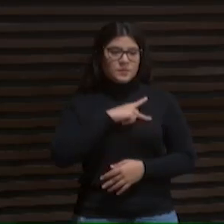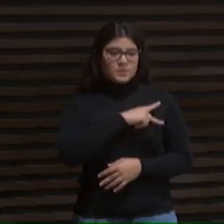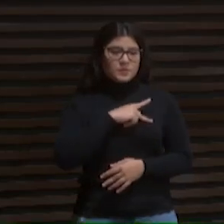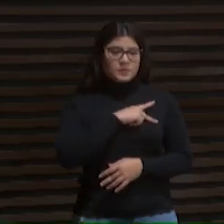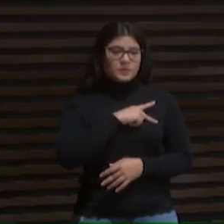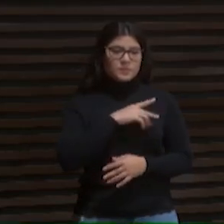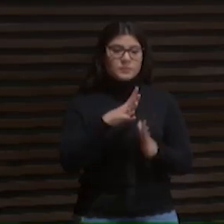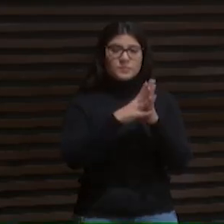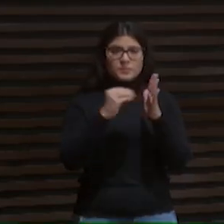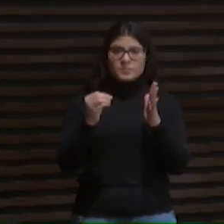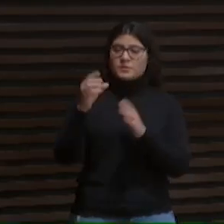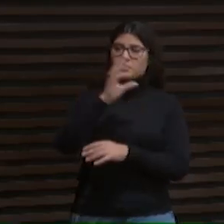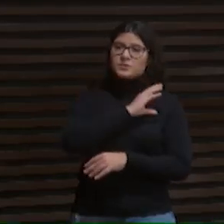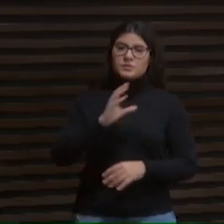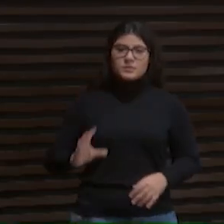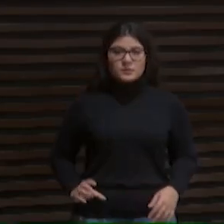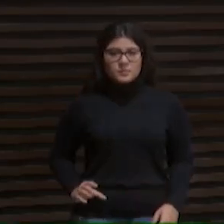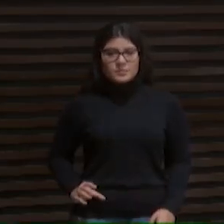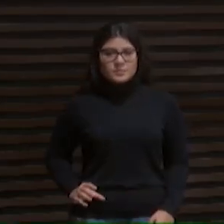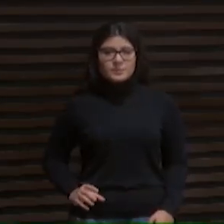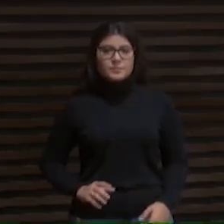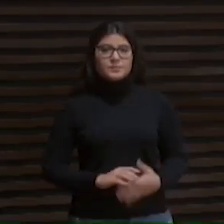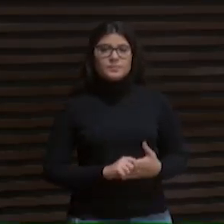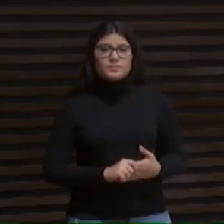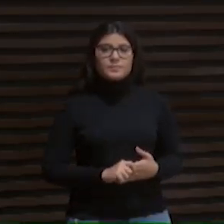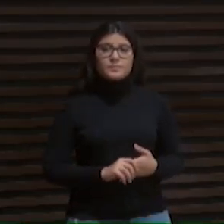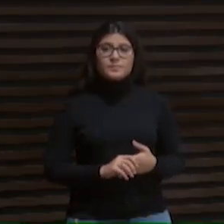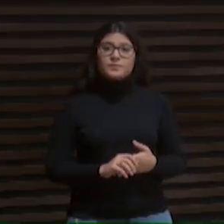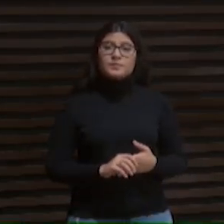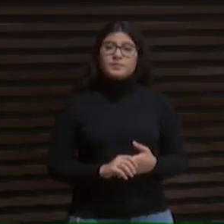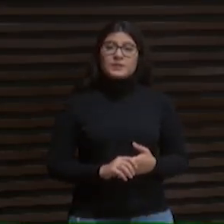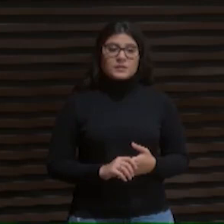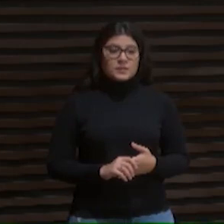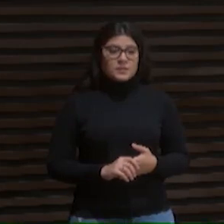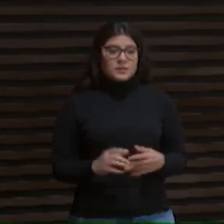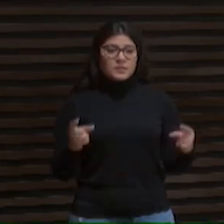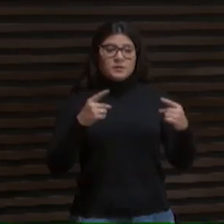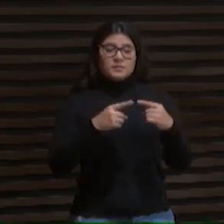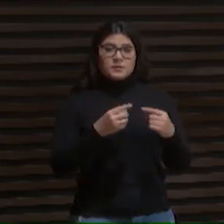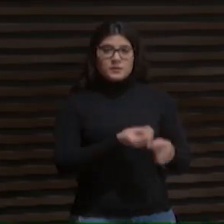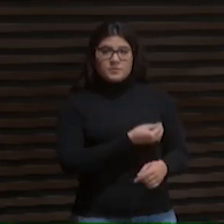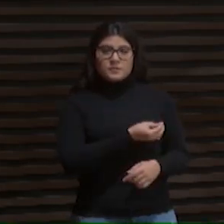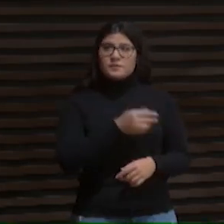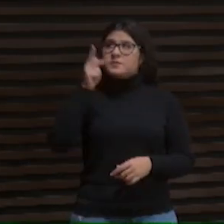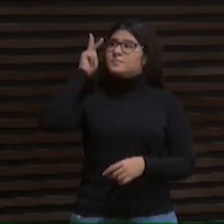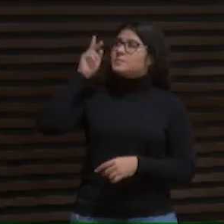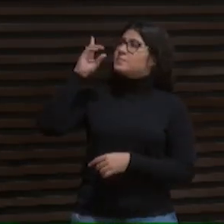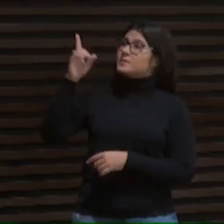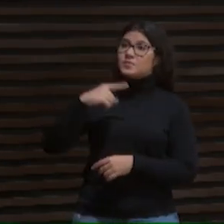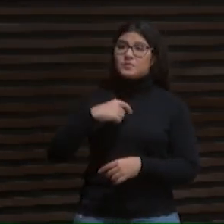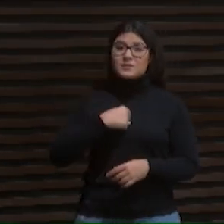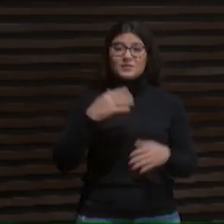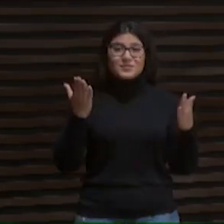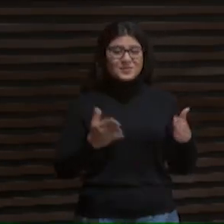o imitador de Cristo. A fim de viver para Deus, estou crucificado com